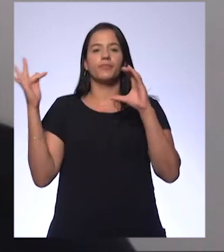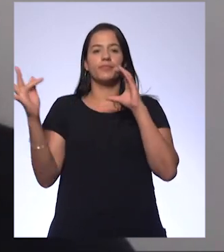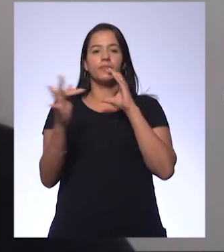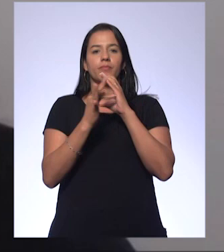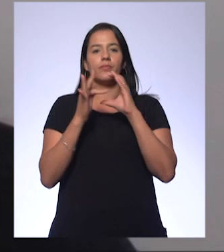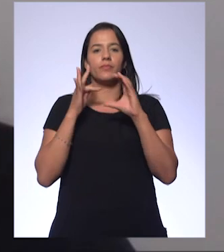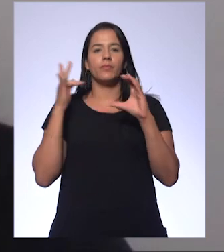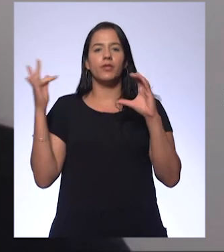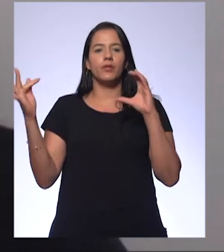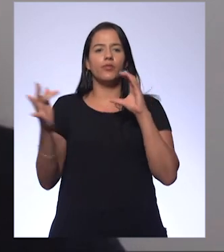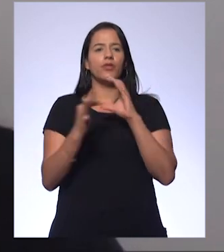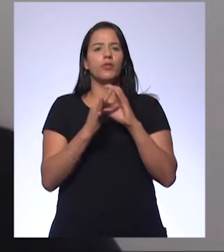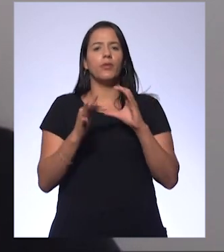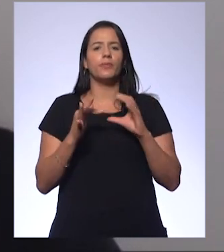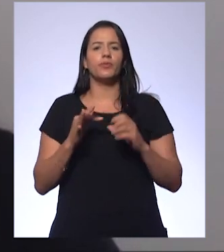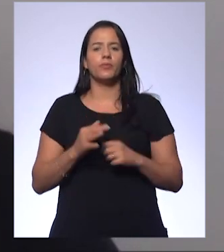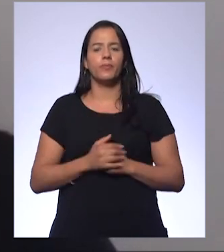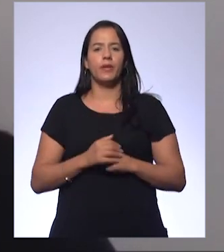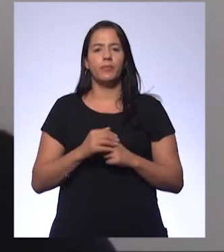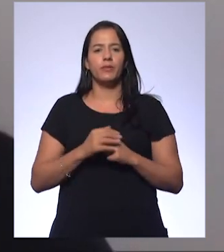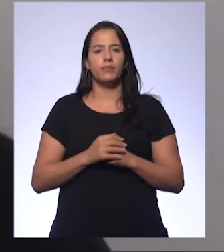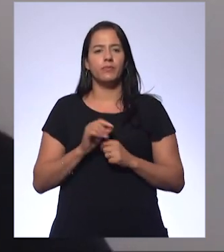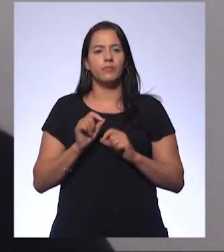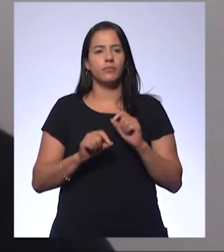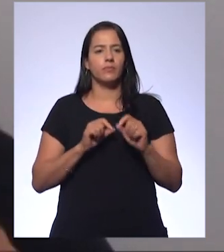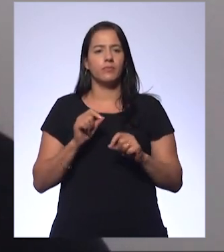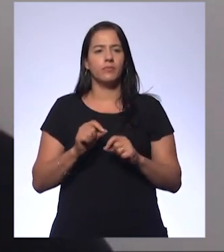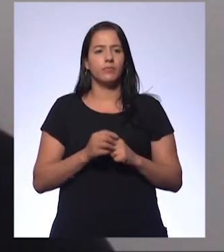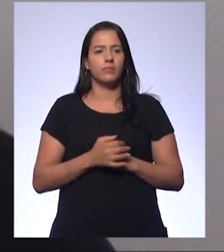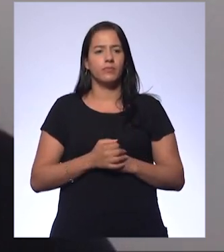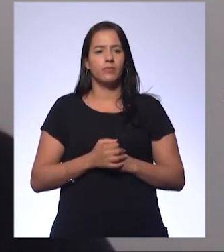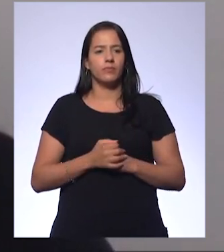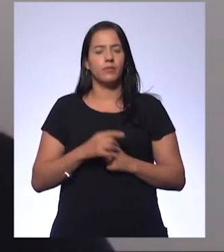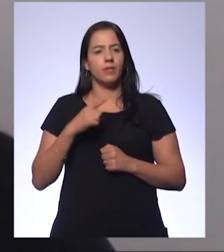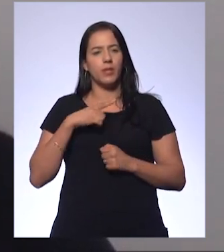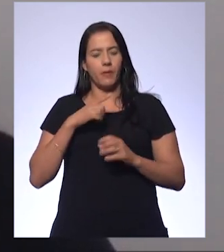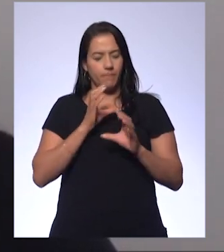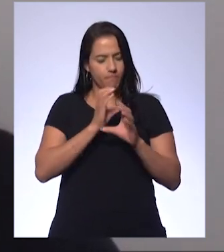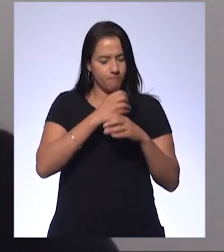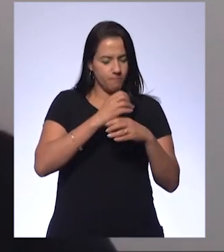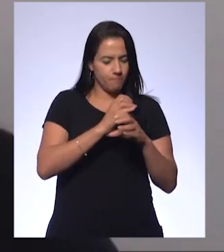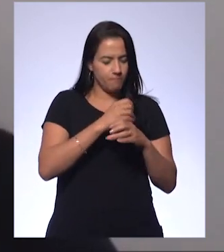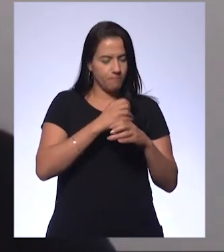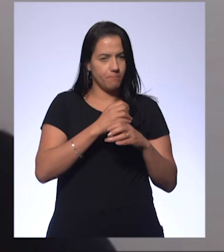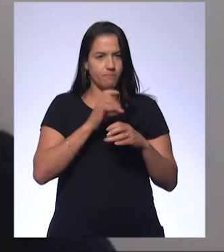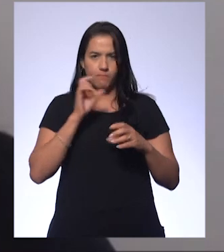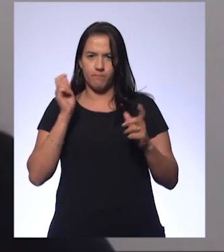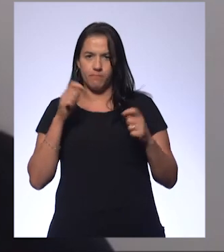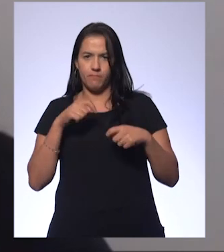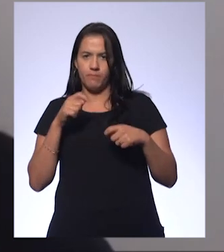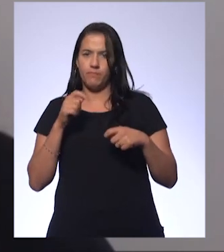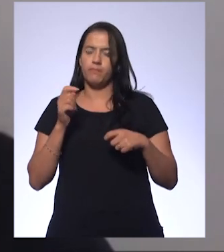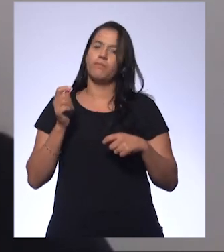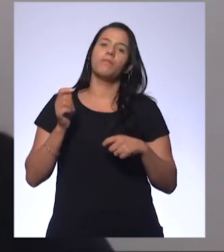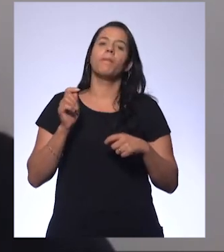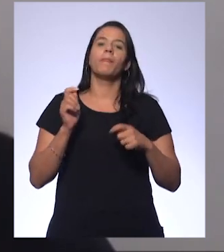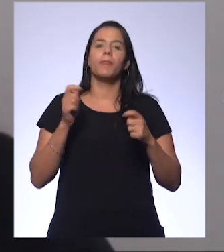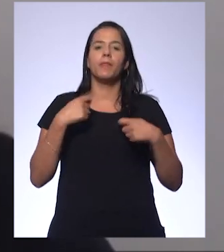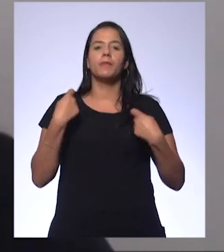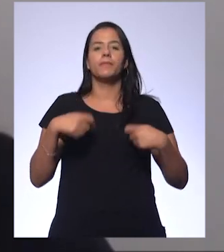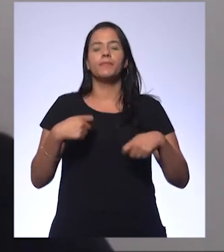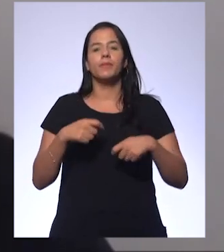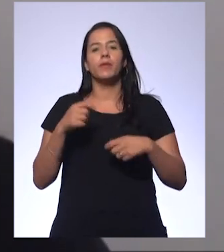visualizar, né? Ah, mas é só o que a gente consegue visualizar macroscopicamente? Não. Isso desde as proteínas